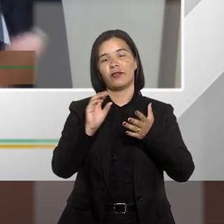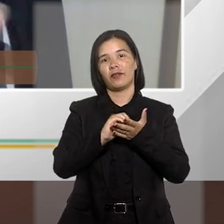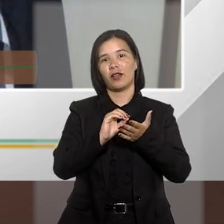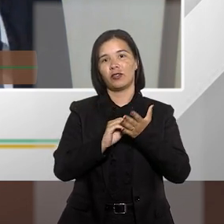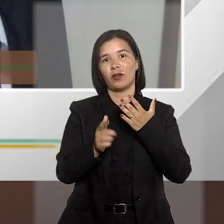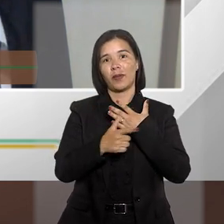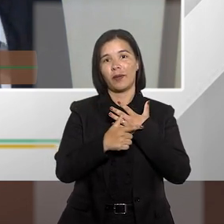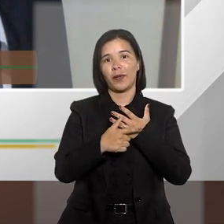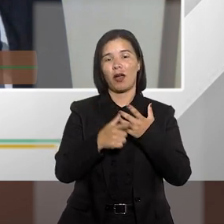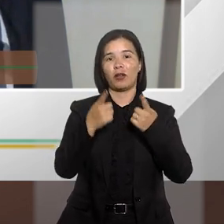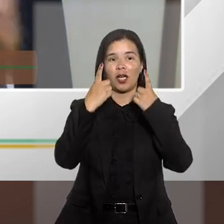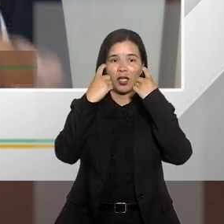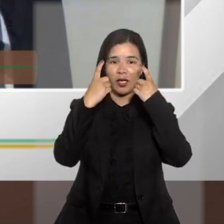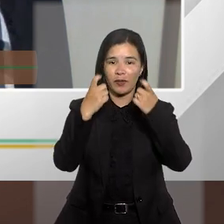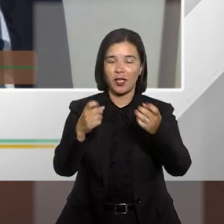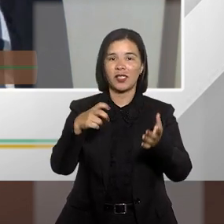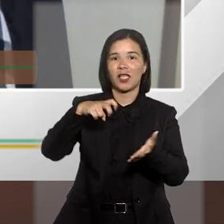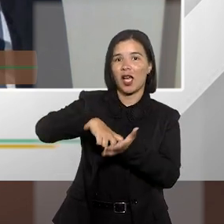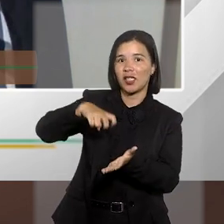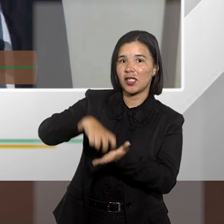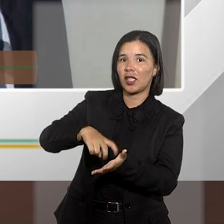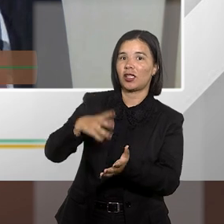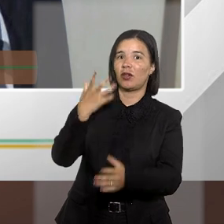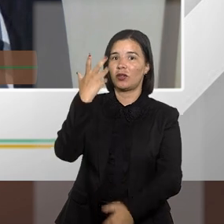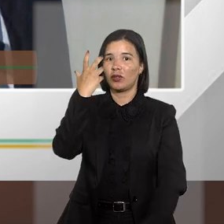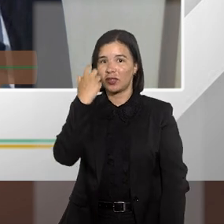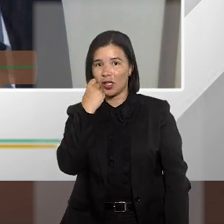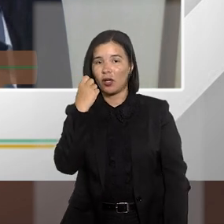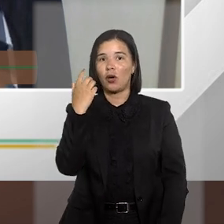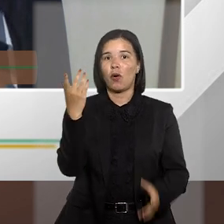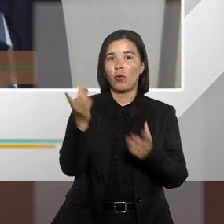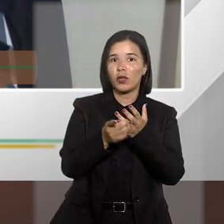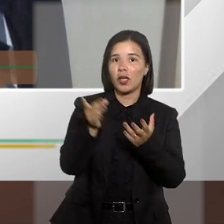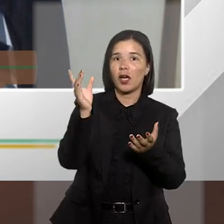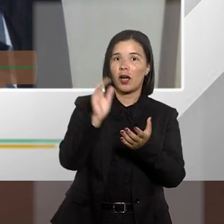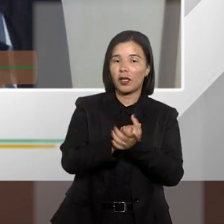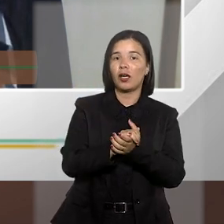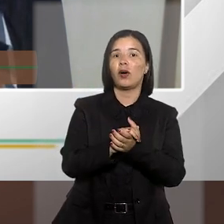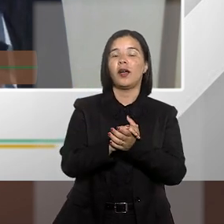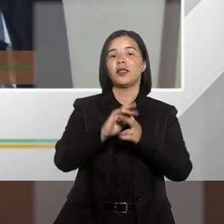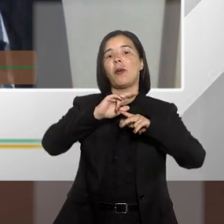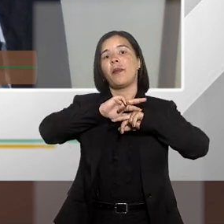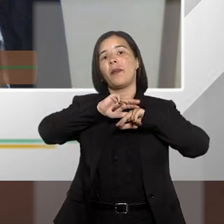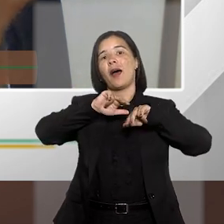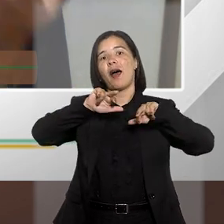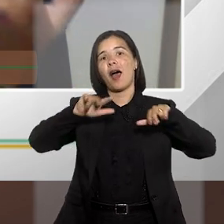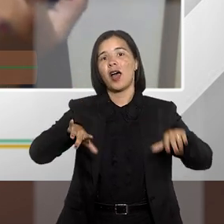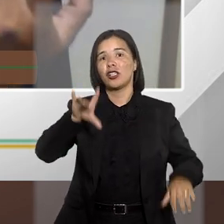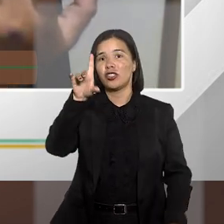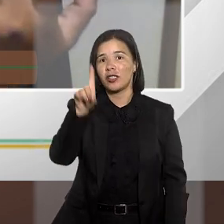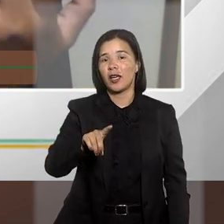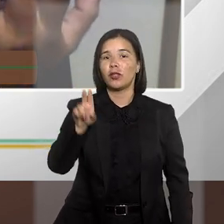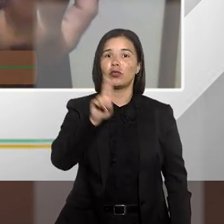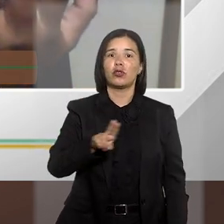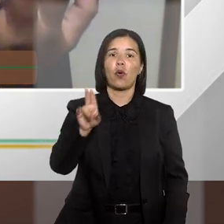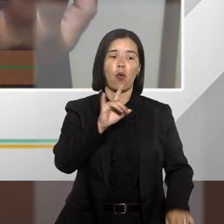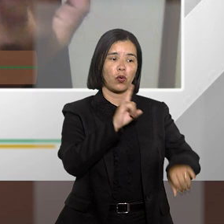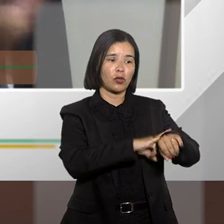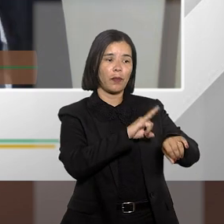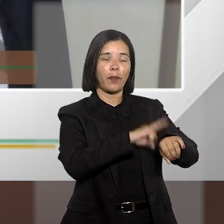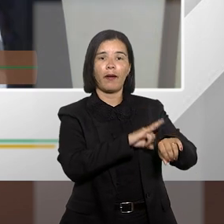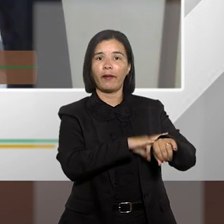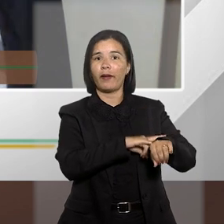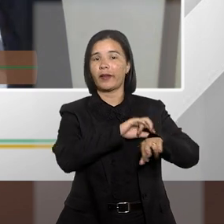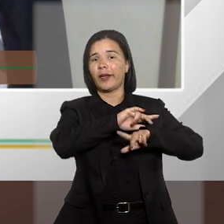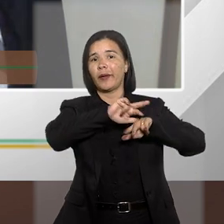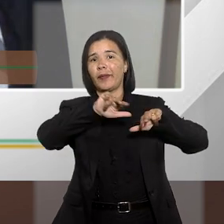da criminalização, quando a gente fala da adoção, quando a gente fala do nome social, quando a gente fala sobre direito de uso de banheiro, tantos outros temas